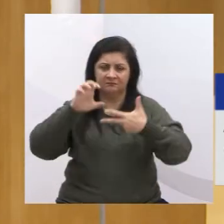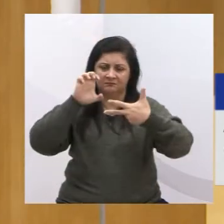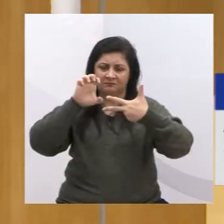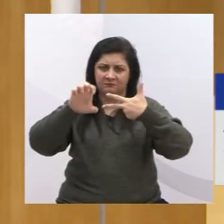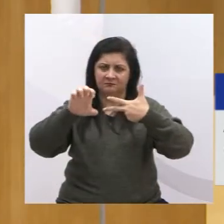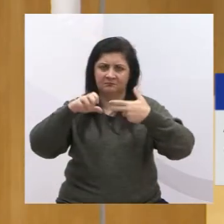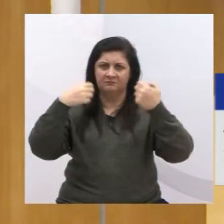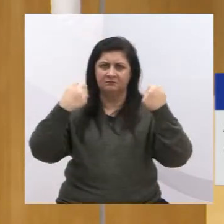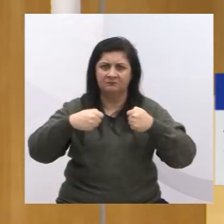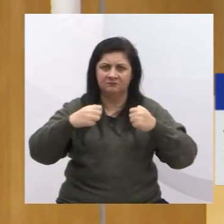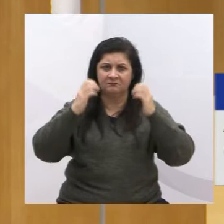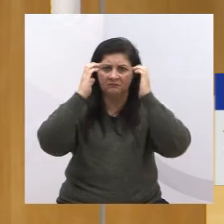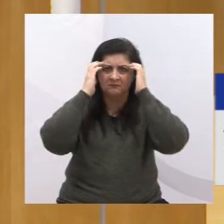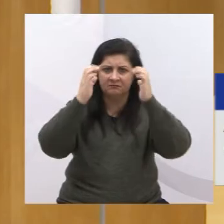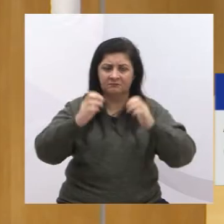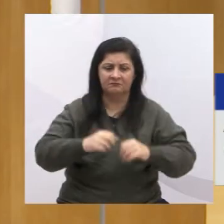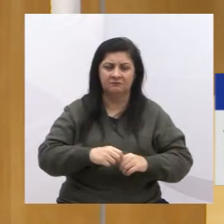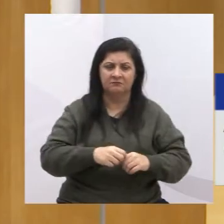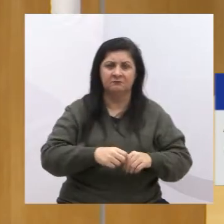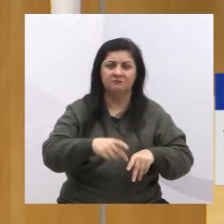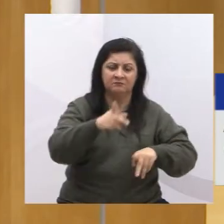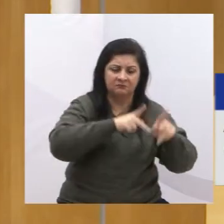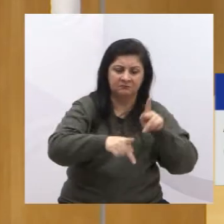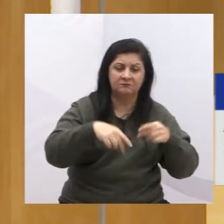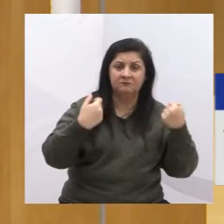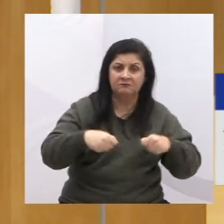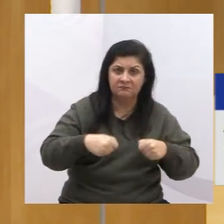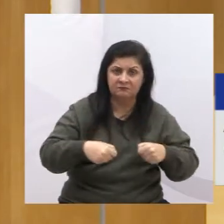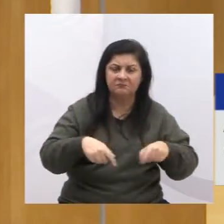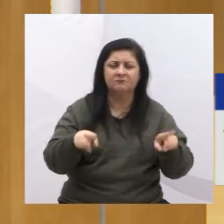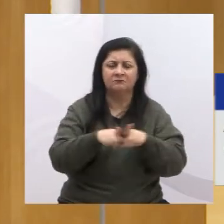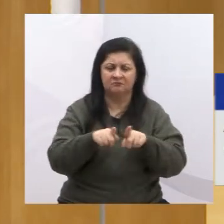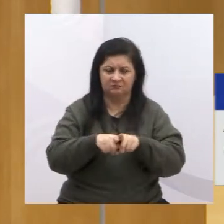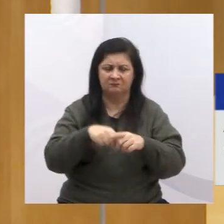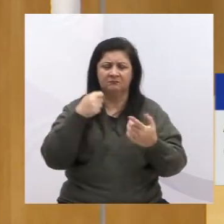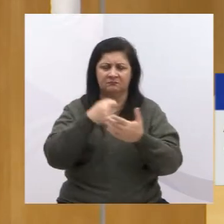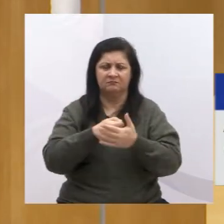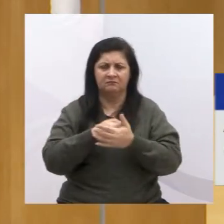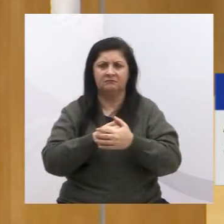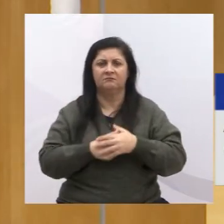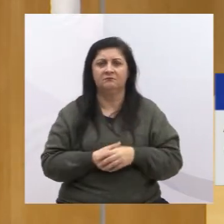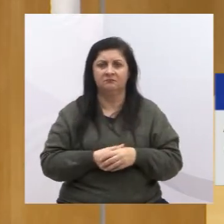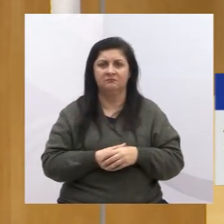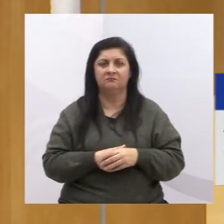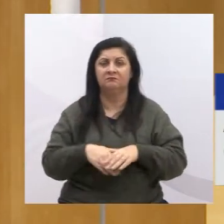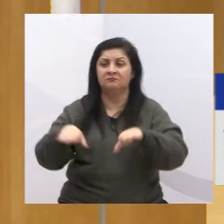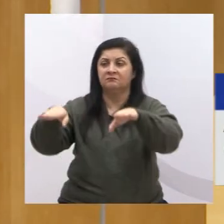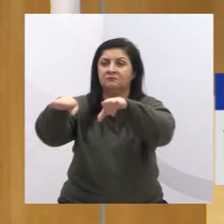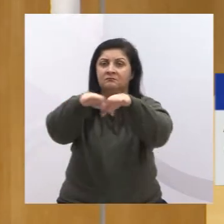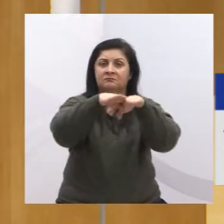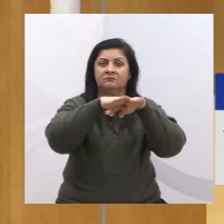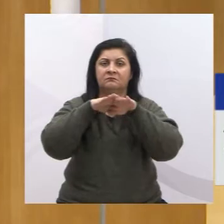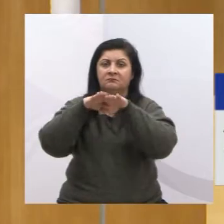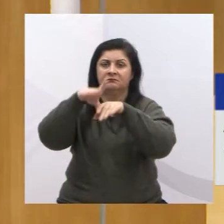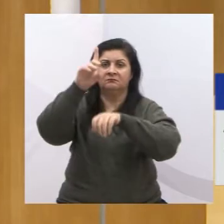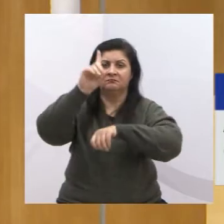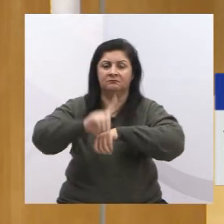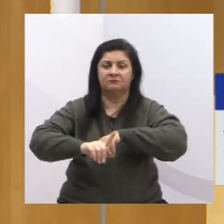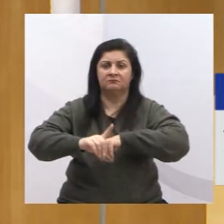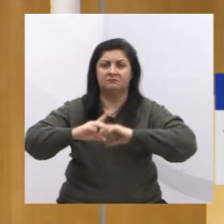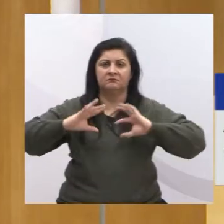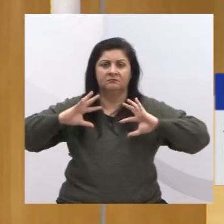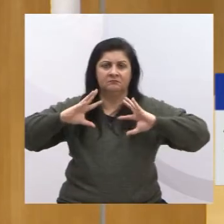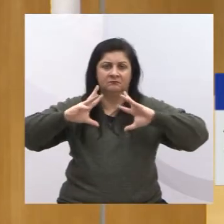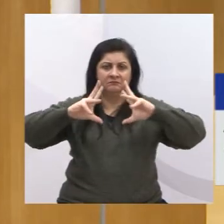a dele? Tem. Se o morador tem que cumprir a dele, vai ser cobrado também. Direitos iguais a todos.